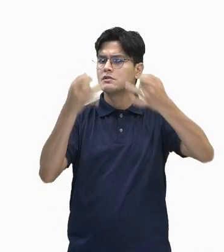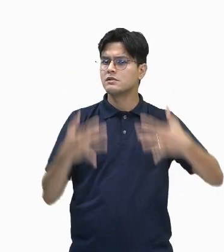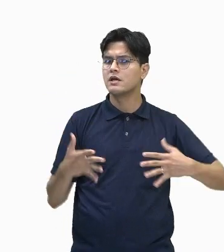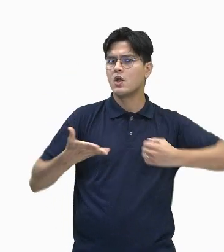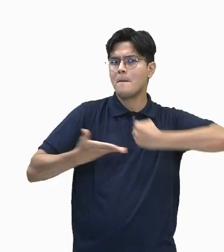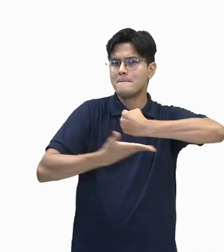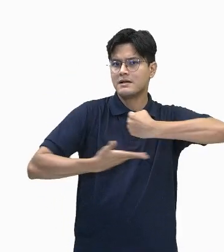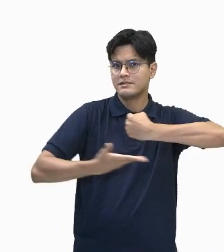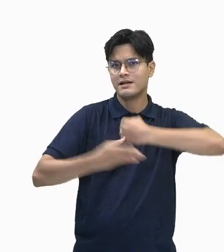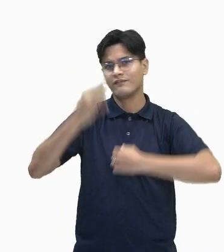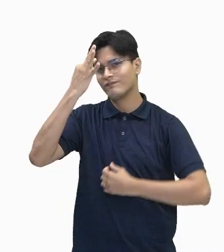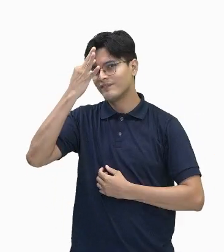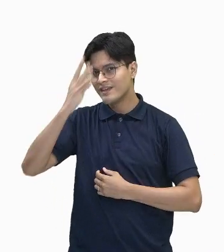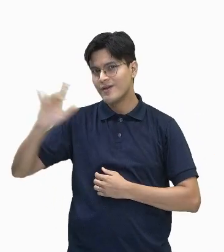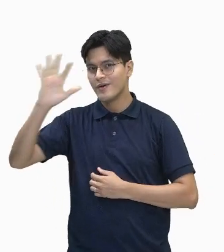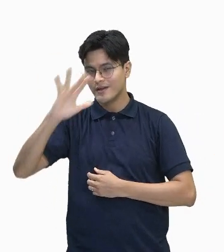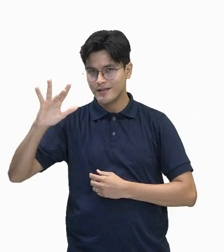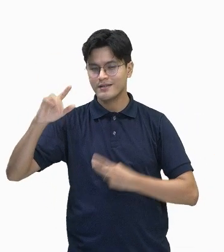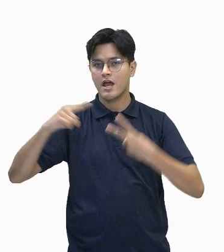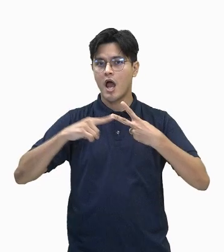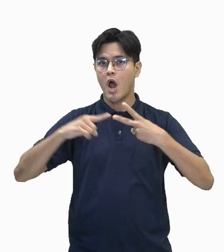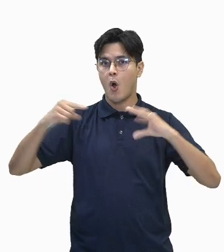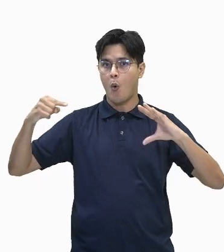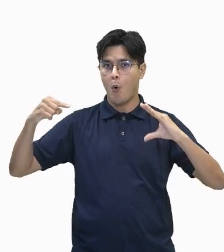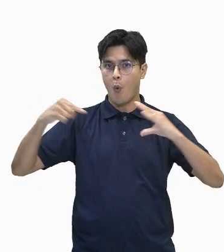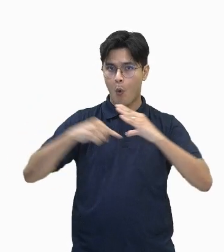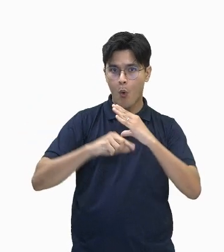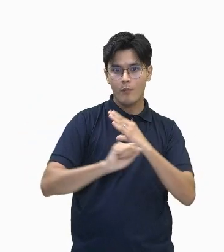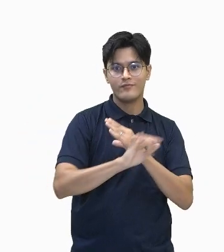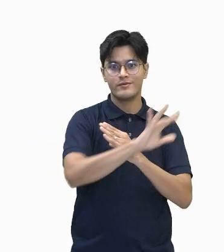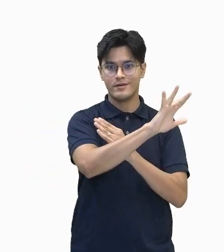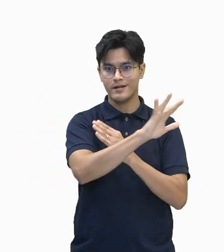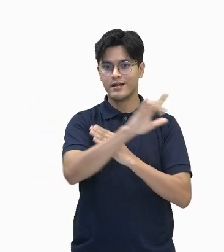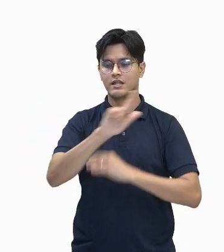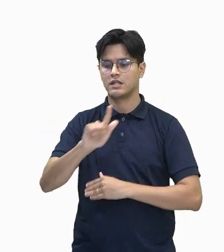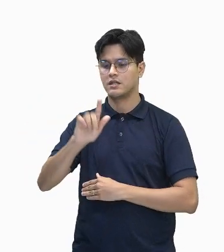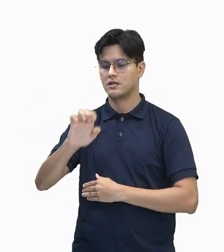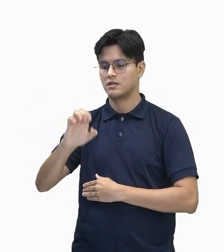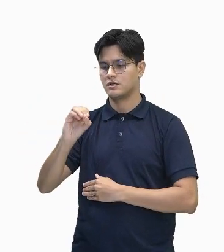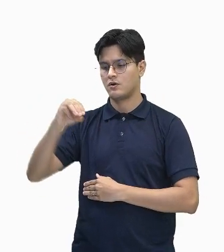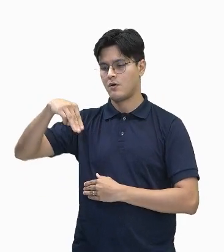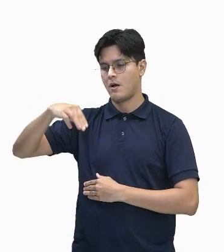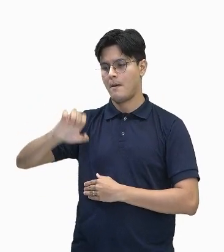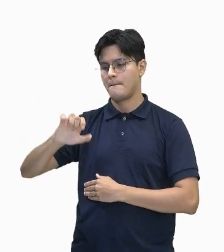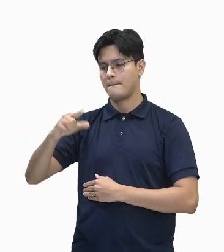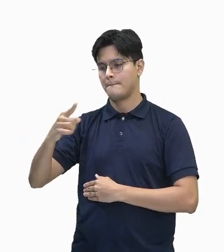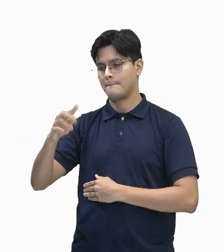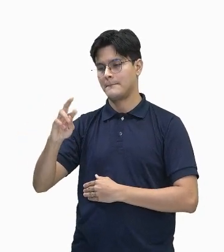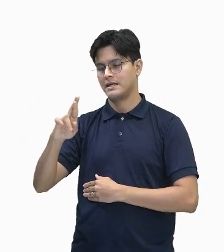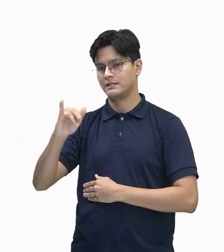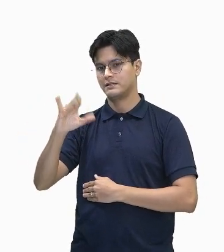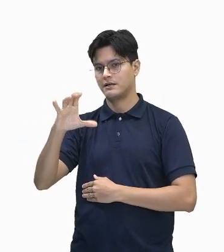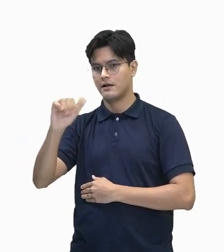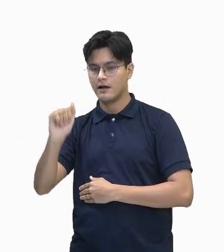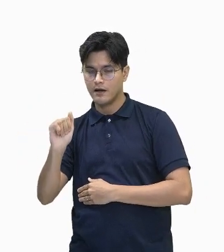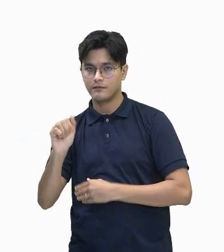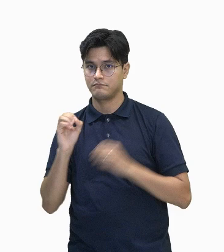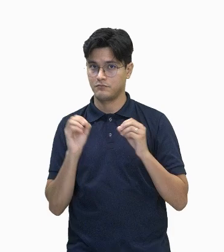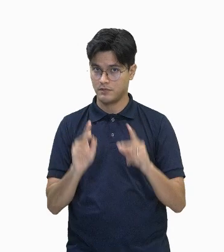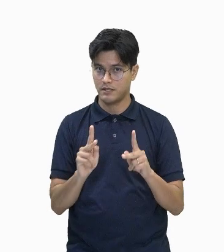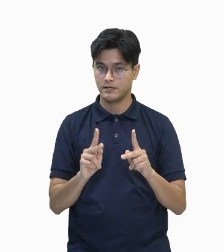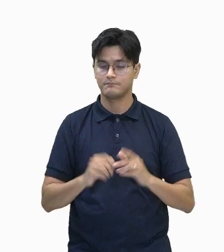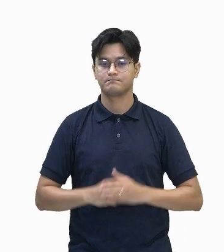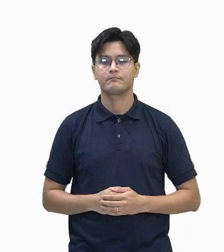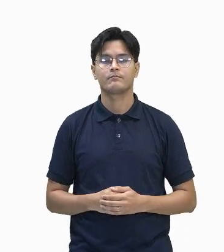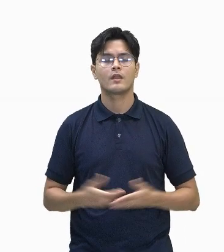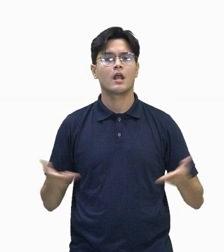parte em que a luz se propaga em linha reta, né? É um dos princípios da ótica geométrica. Ok, pessoal? Agora, a